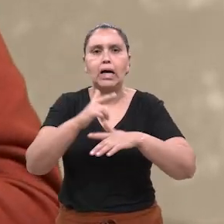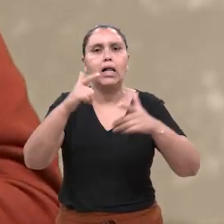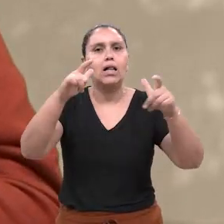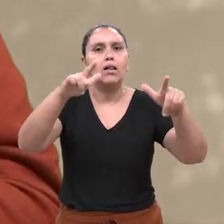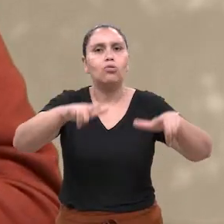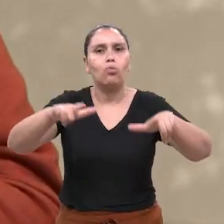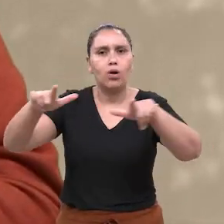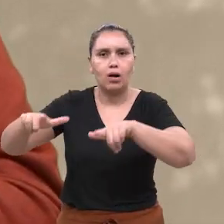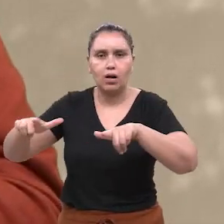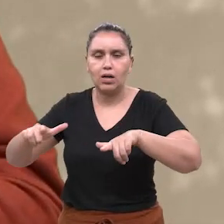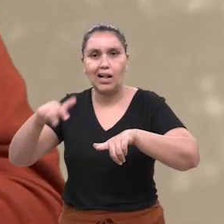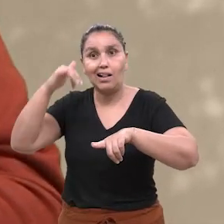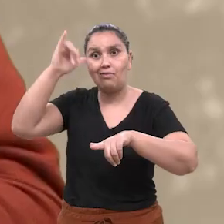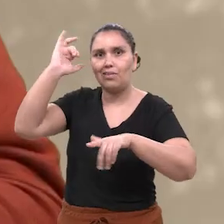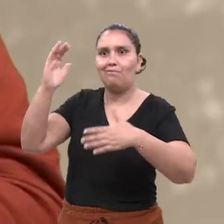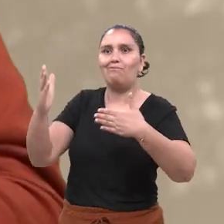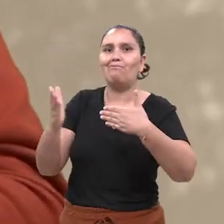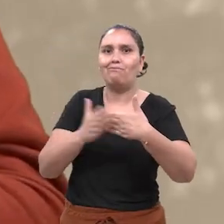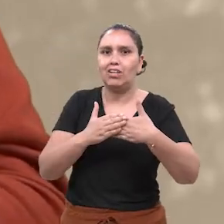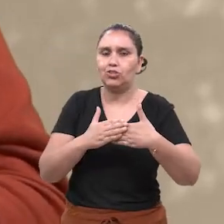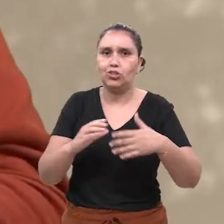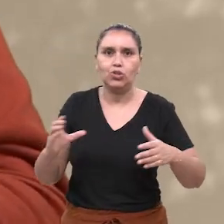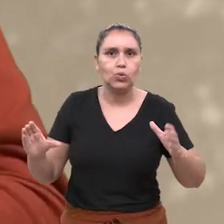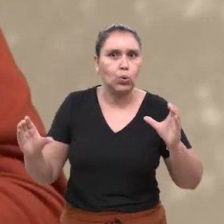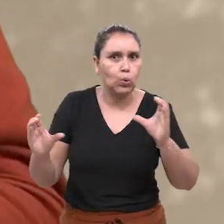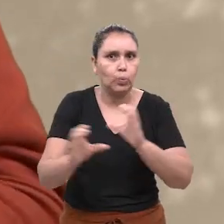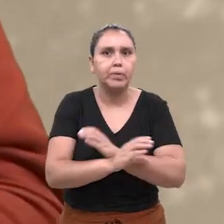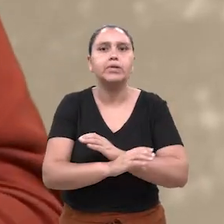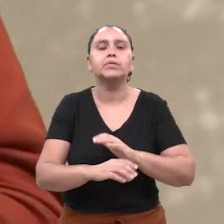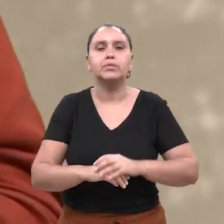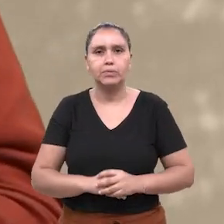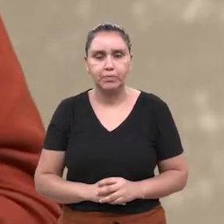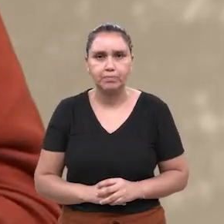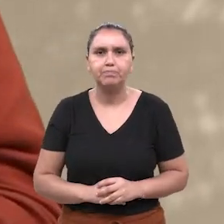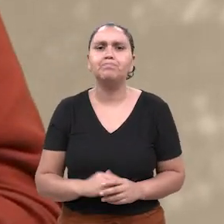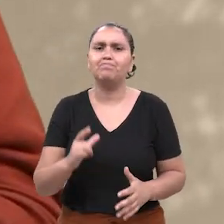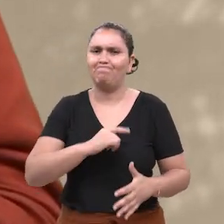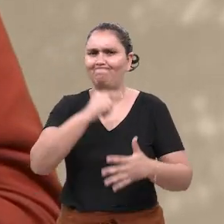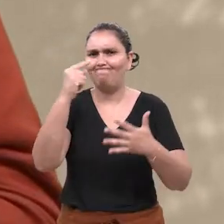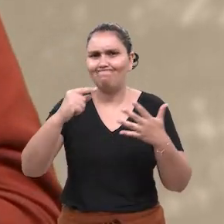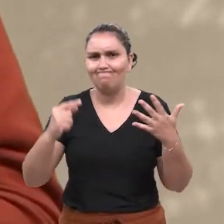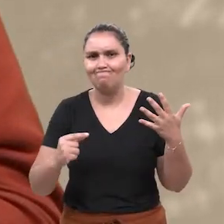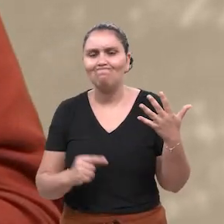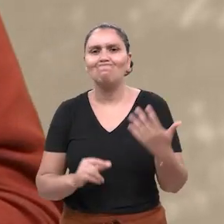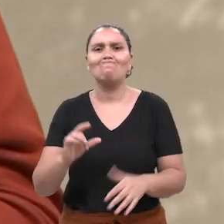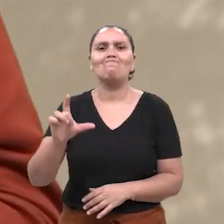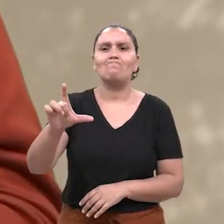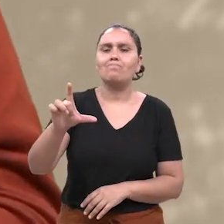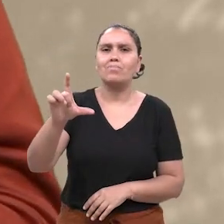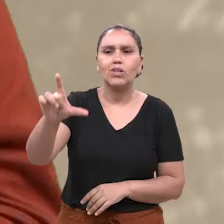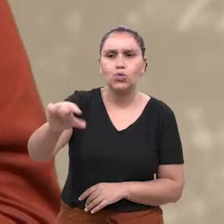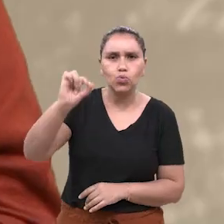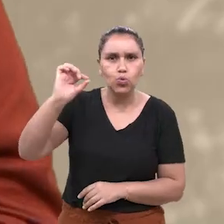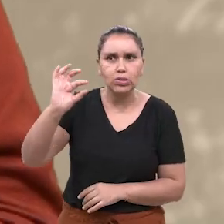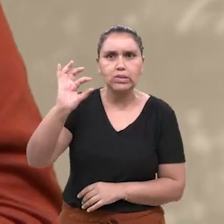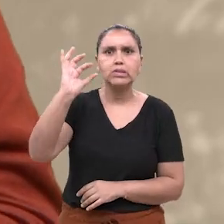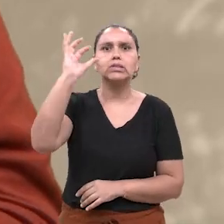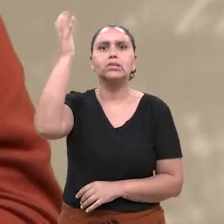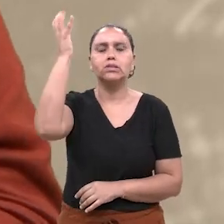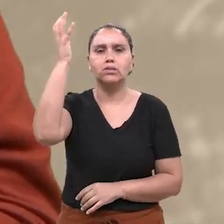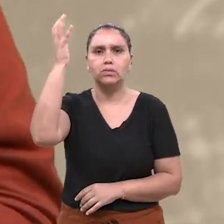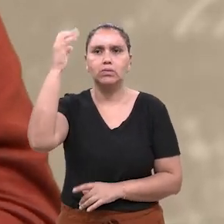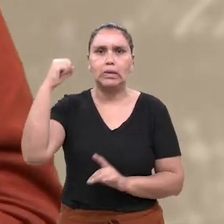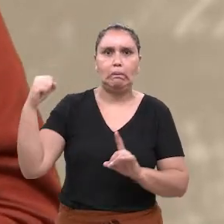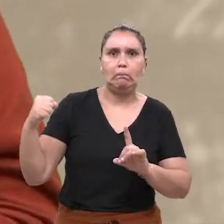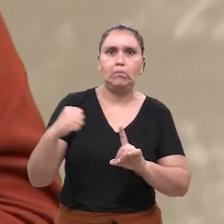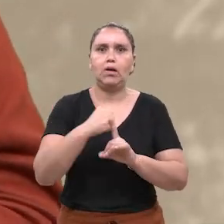momentos de decisões assim, ó, decisões que na verdade iam impactar, na